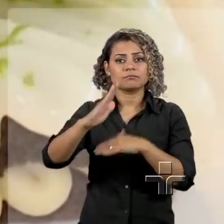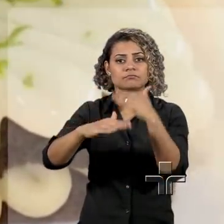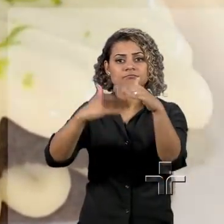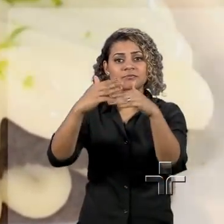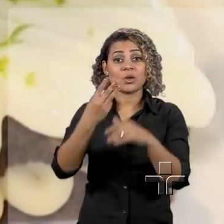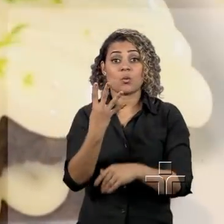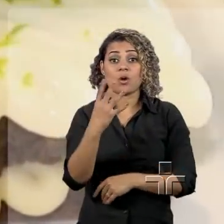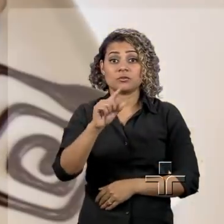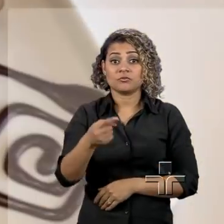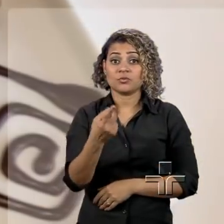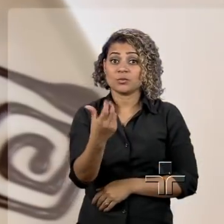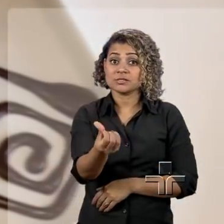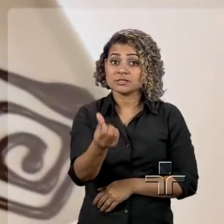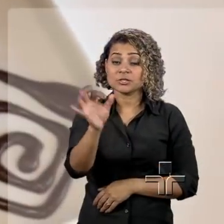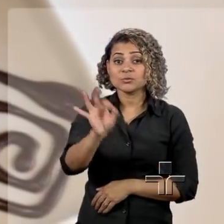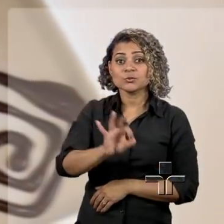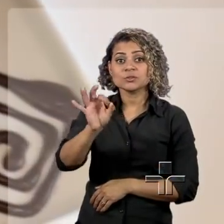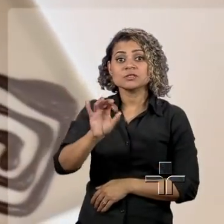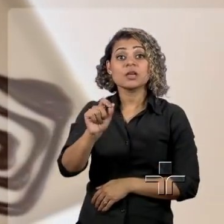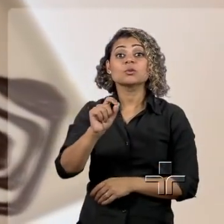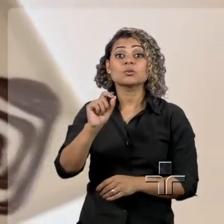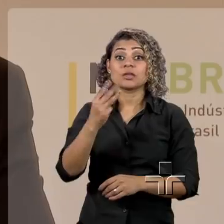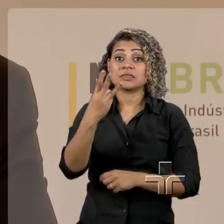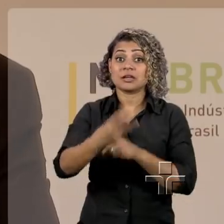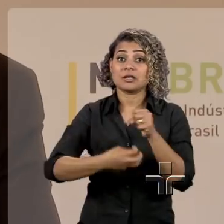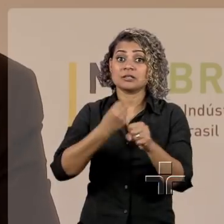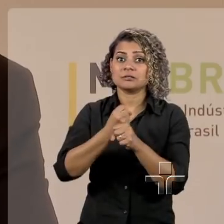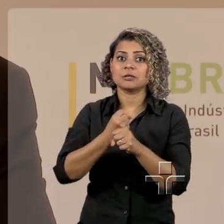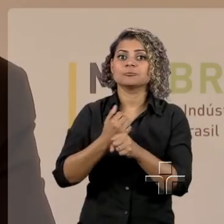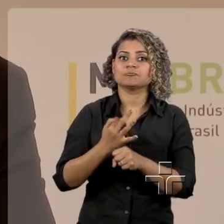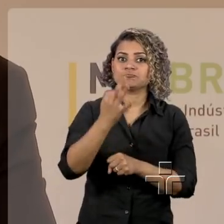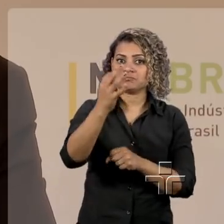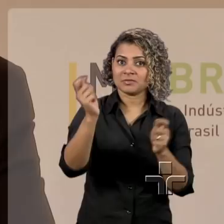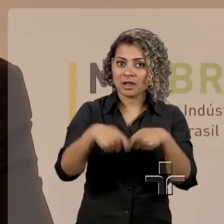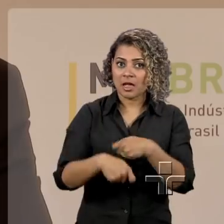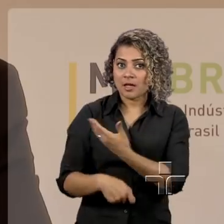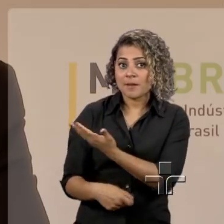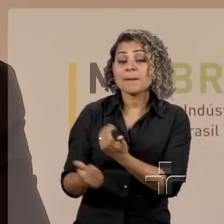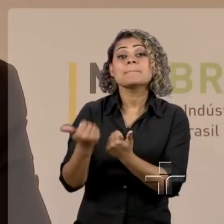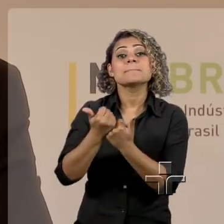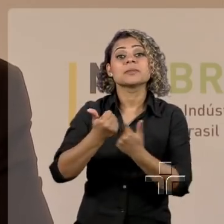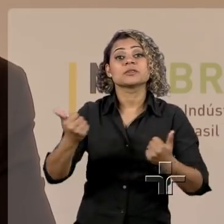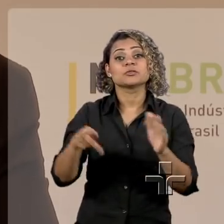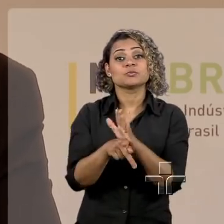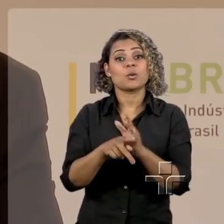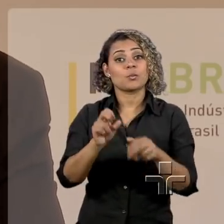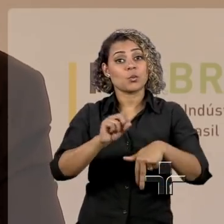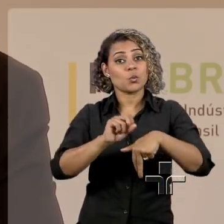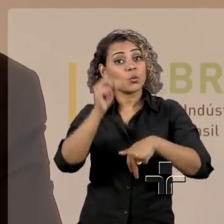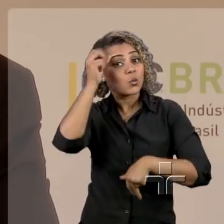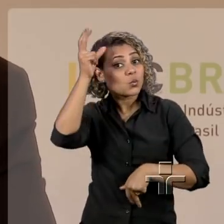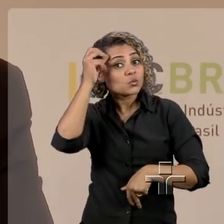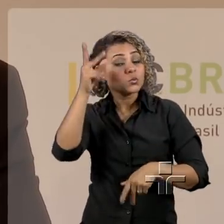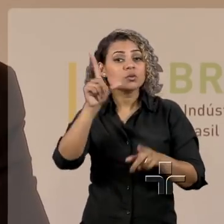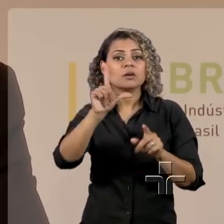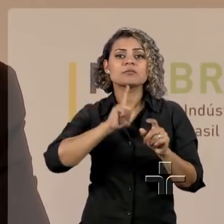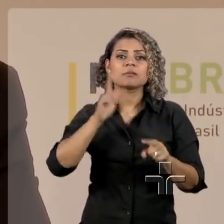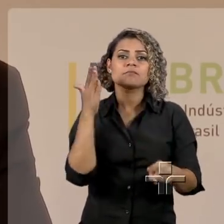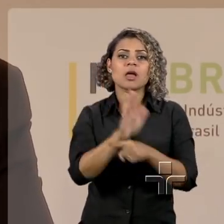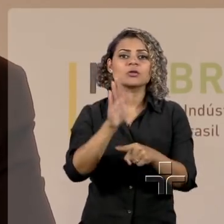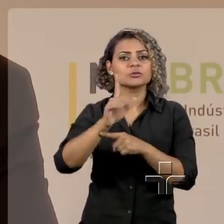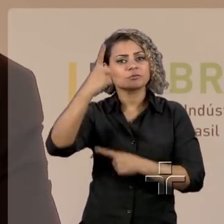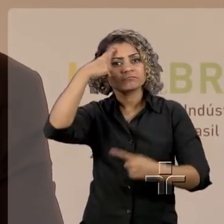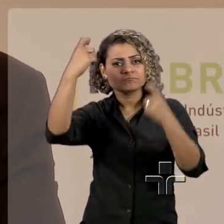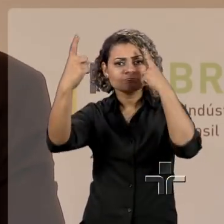de 4,6% nos próximos 3 anos. Para o ministro da Cultura, a economia criativa pode ajudar e muito